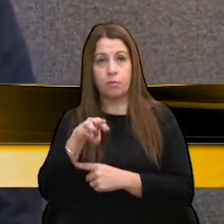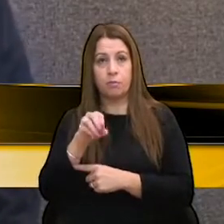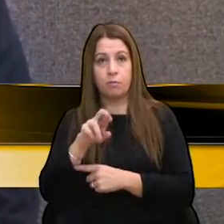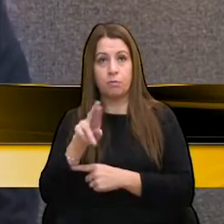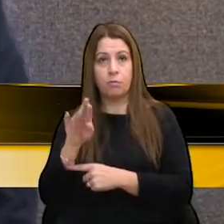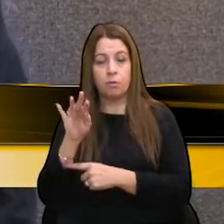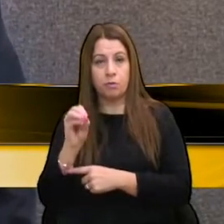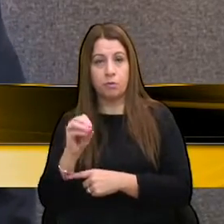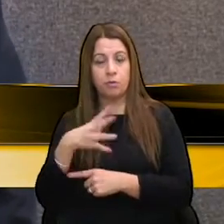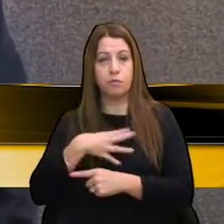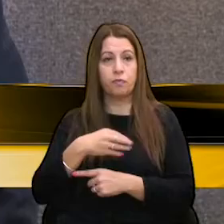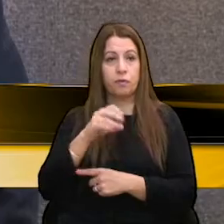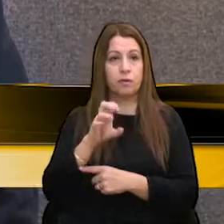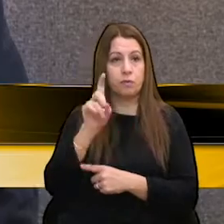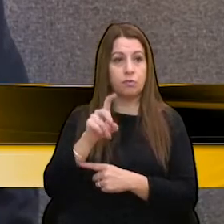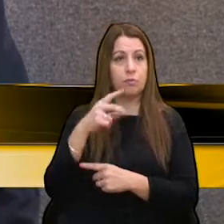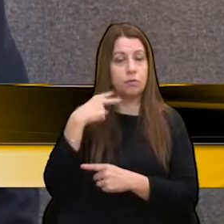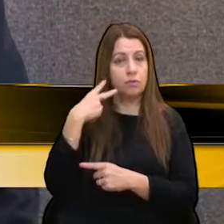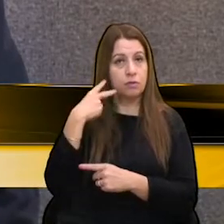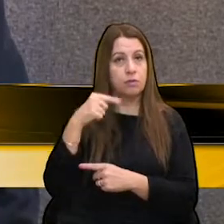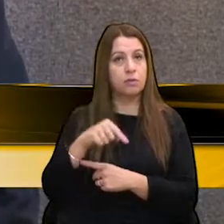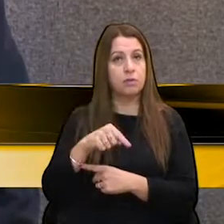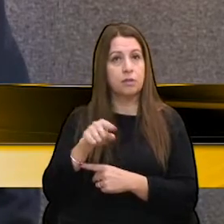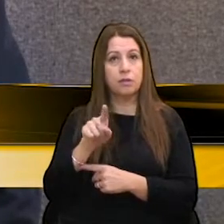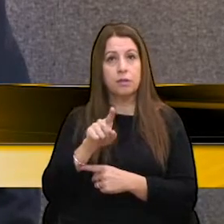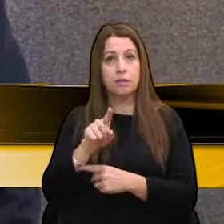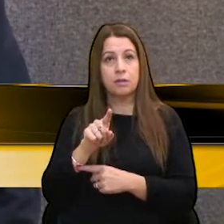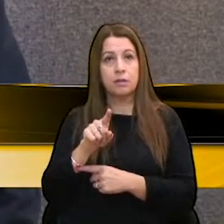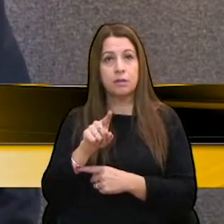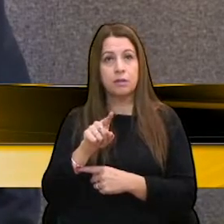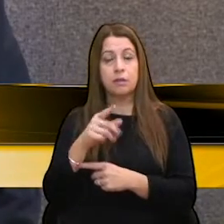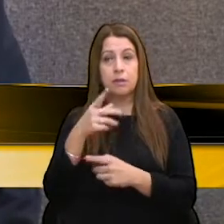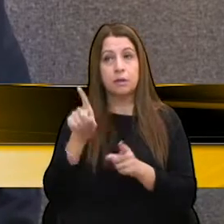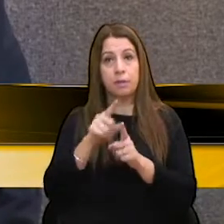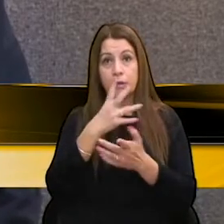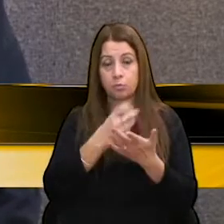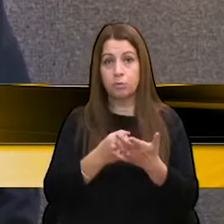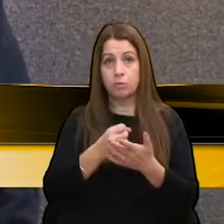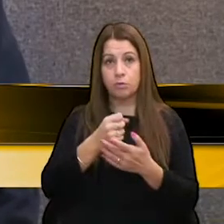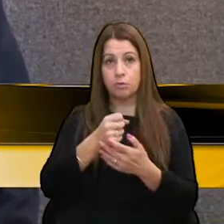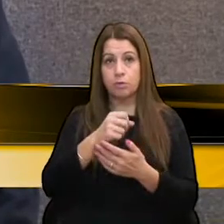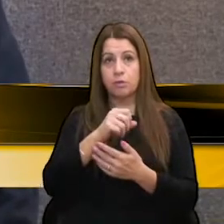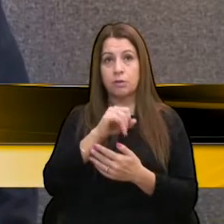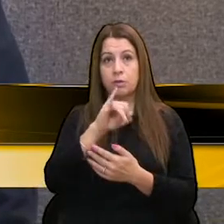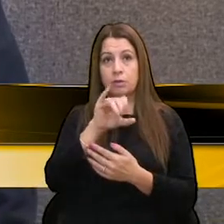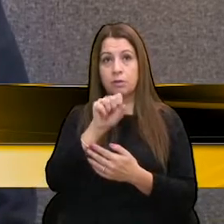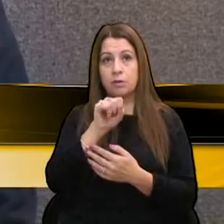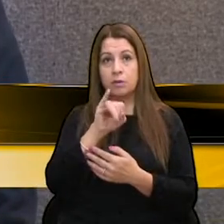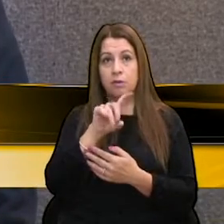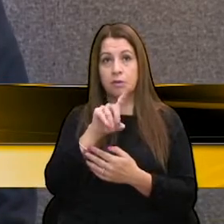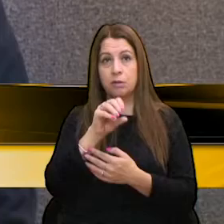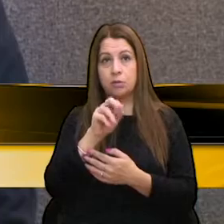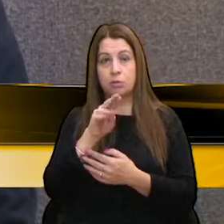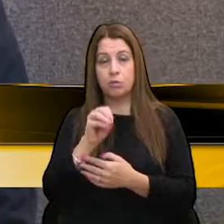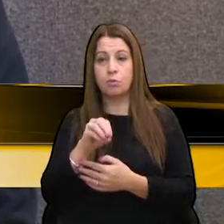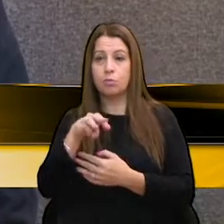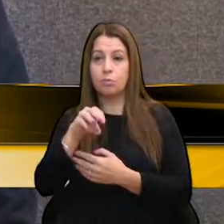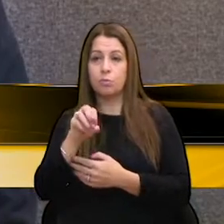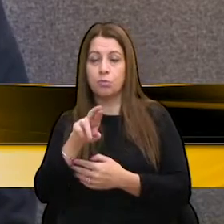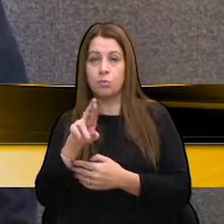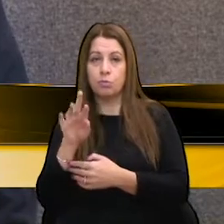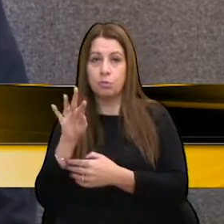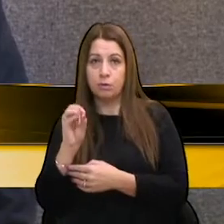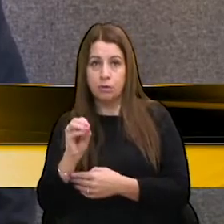do ex-vereador dessa casa, se não me engano, assumiu a prefeitura também, Isidoro Moreto, uma